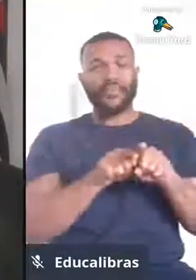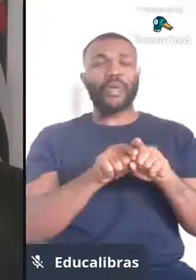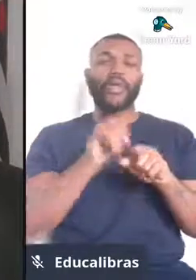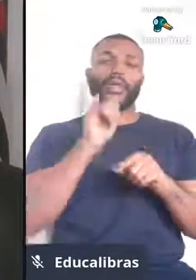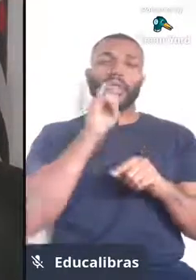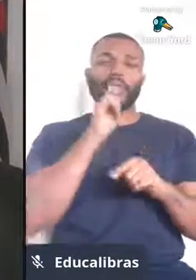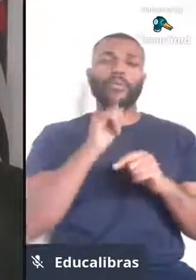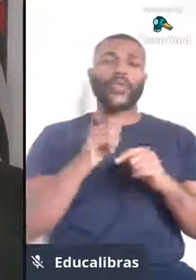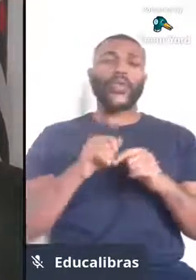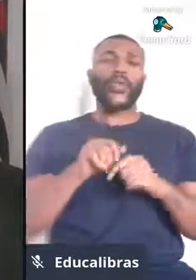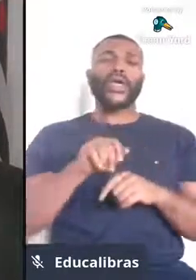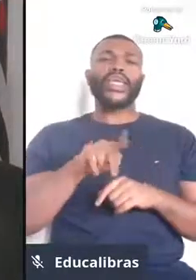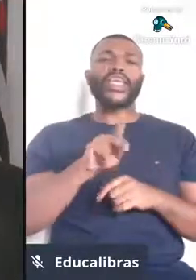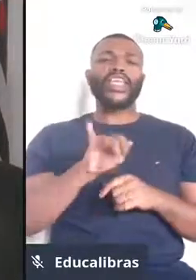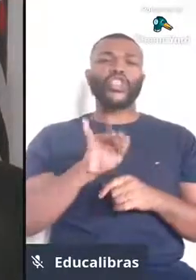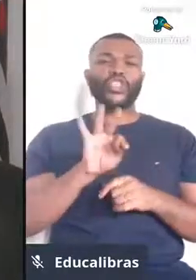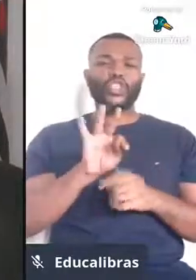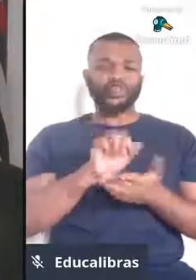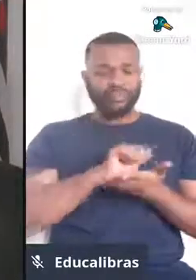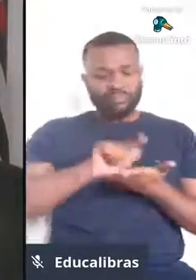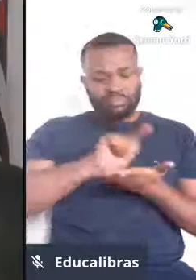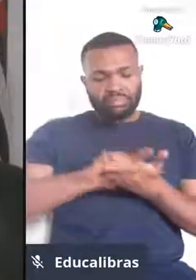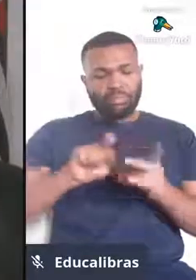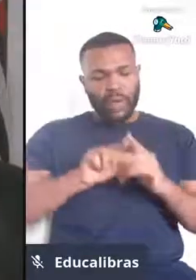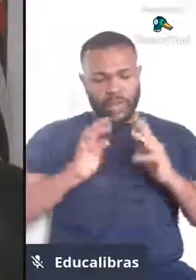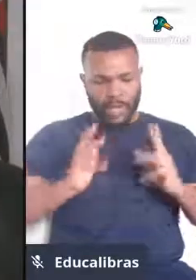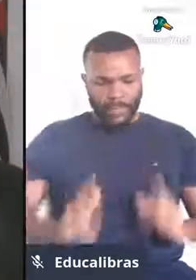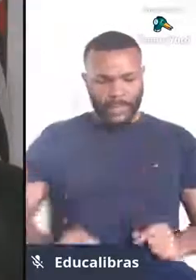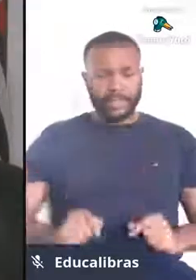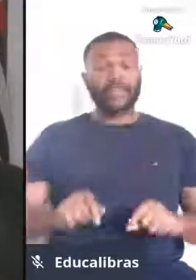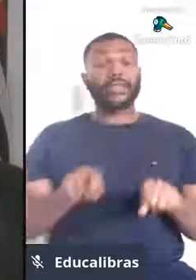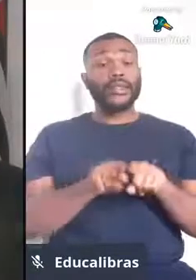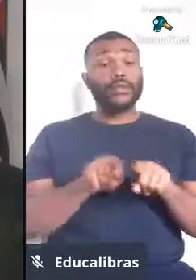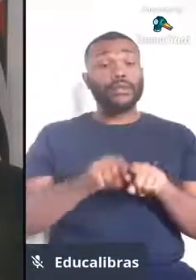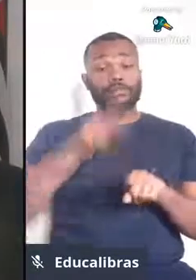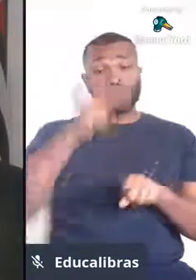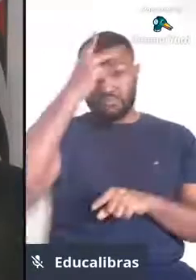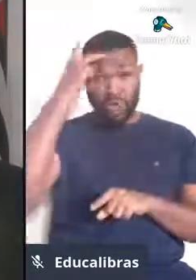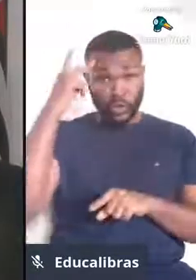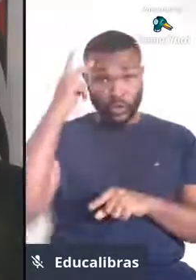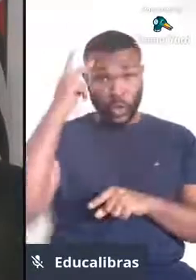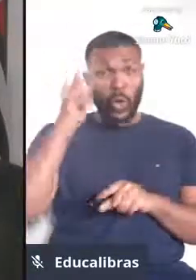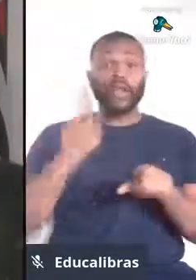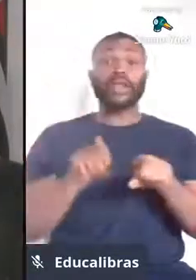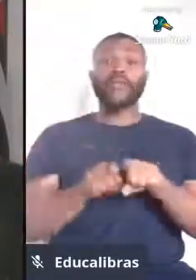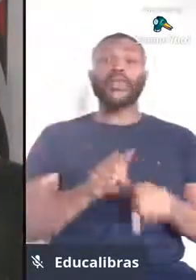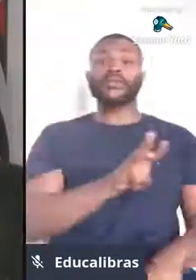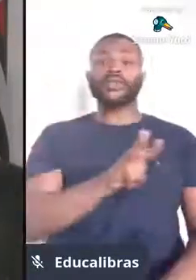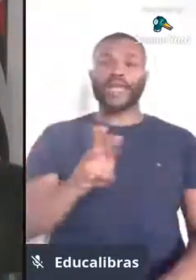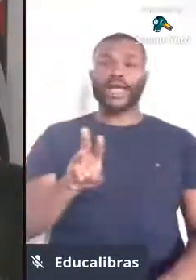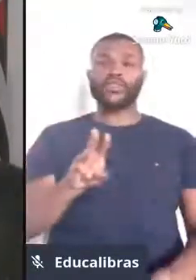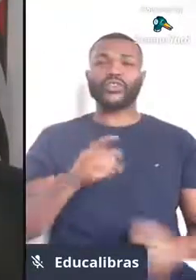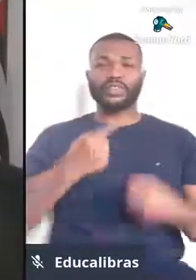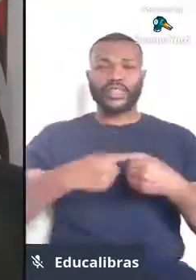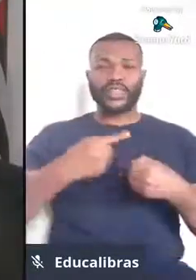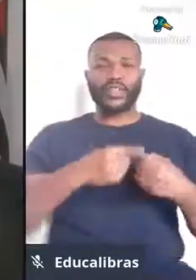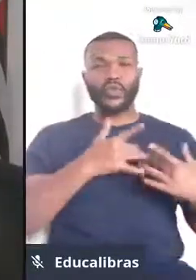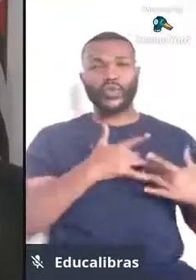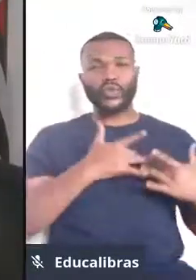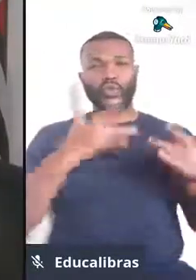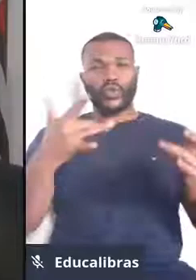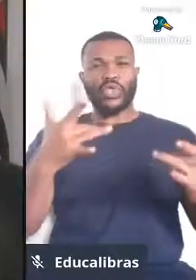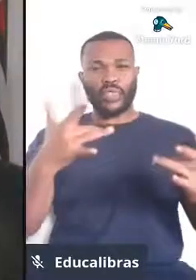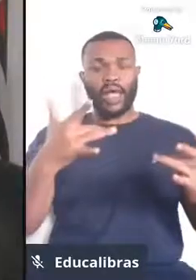de limpeza, quanto as doações de pessoas físicas que vierem pela Cidade Solidária, elas vão entrar nesse entendimento